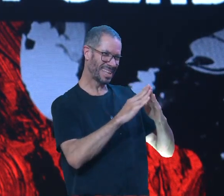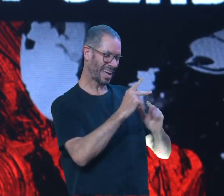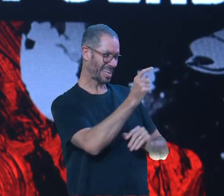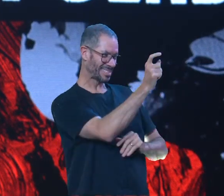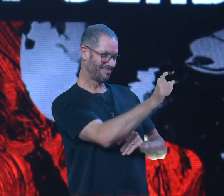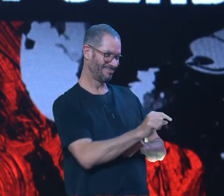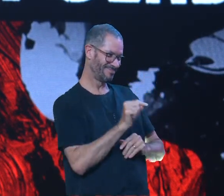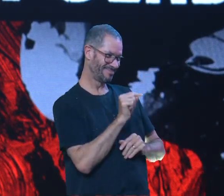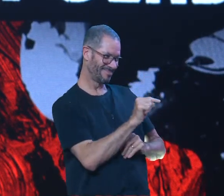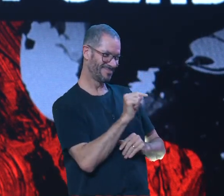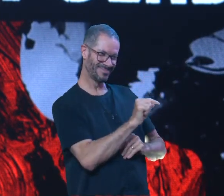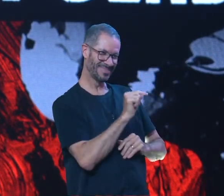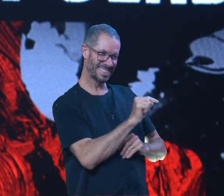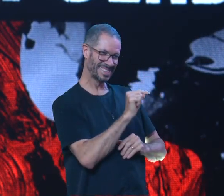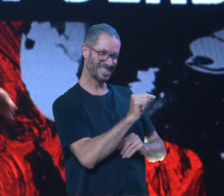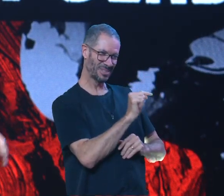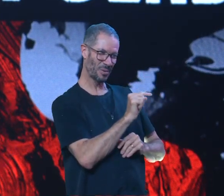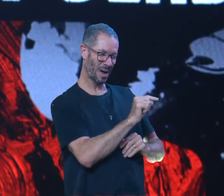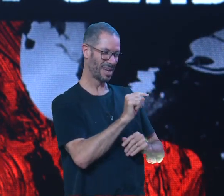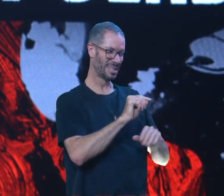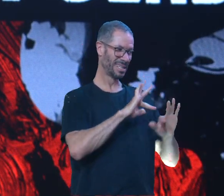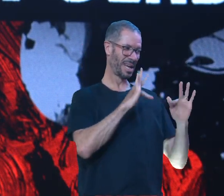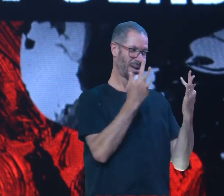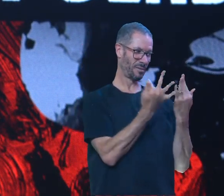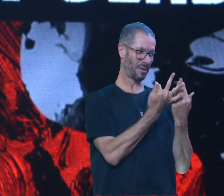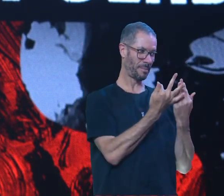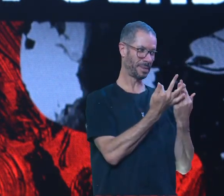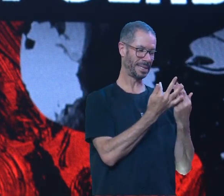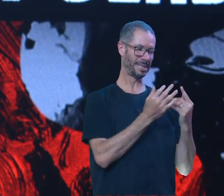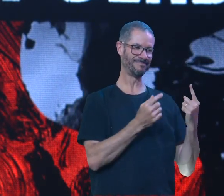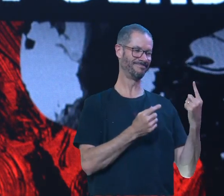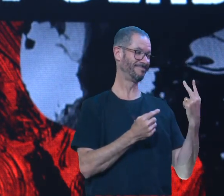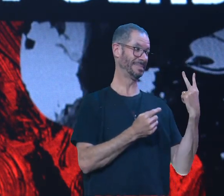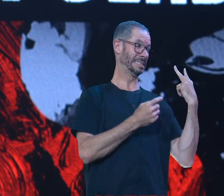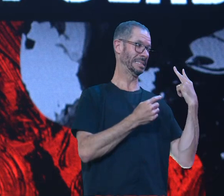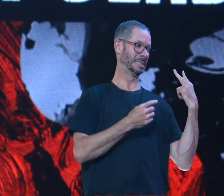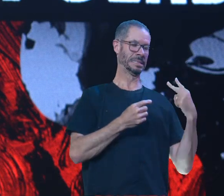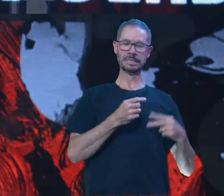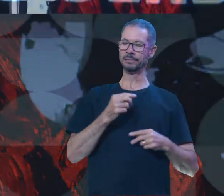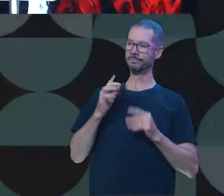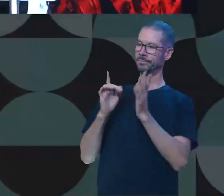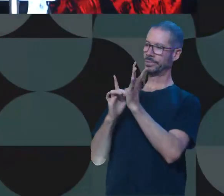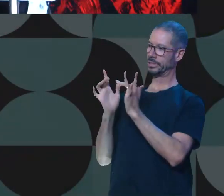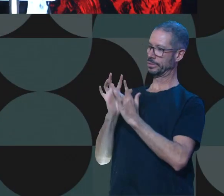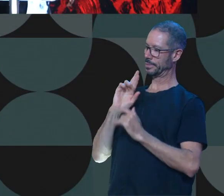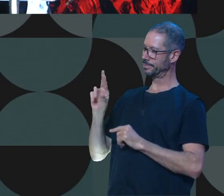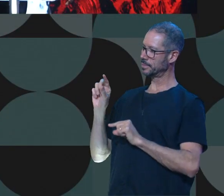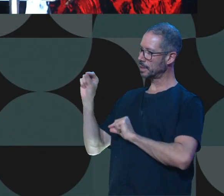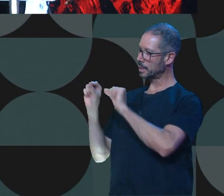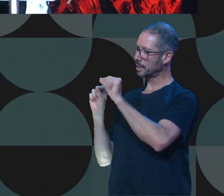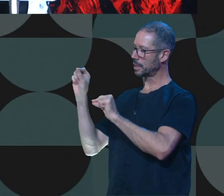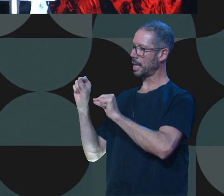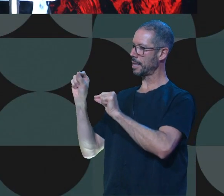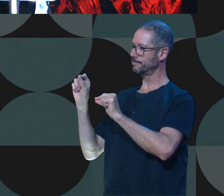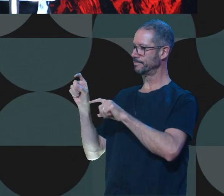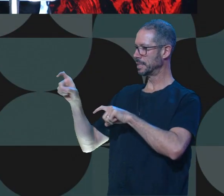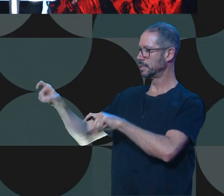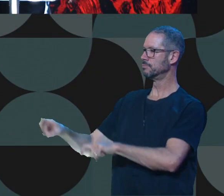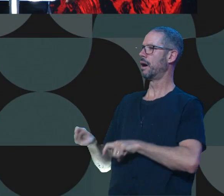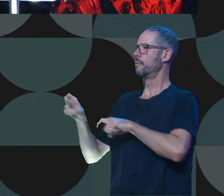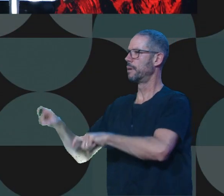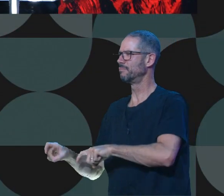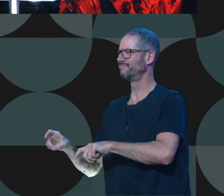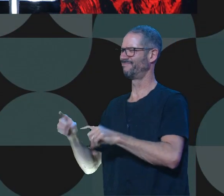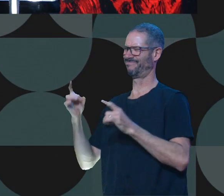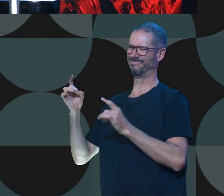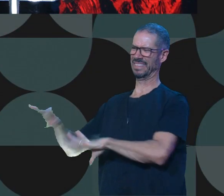pessoa, o saudosismo da família o faria olhar para trás. Tanto que Jesus vai responder para ele: quem põe a mão no arado e olha para